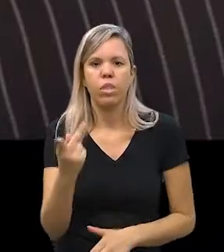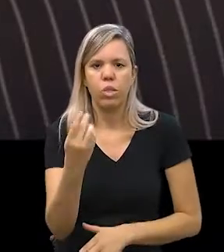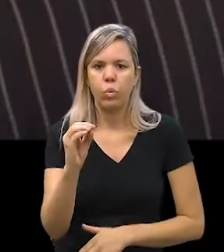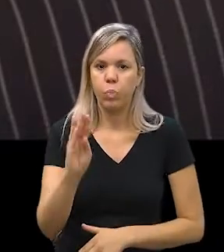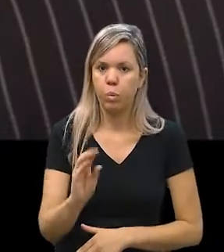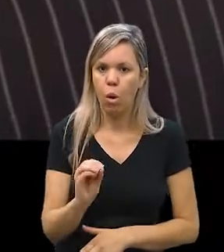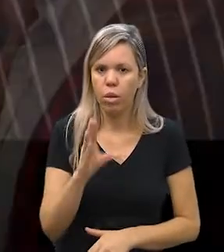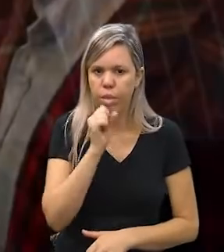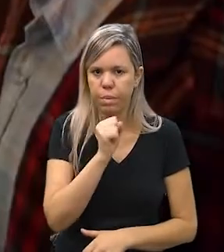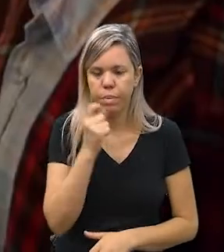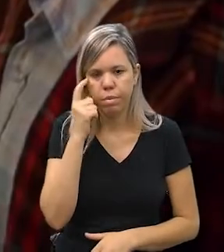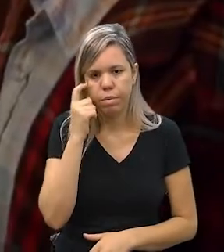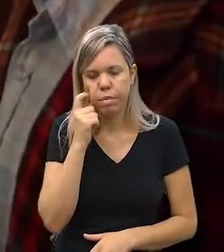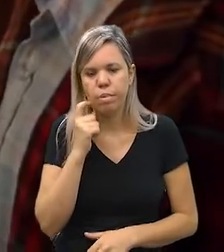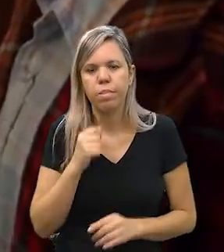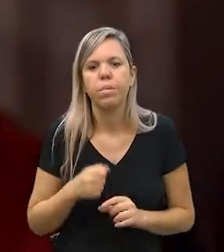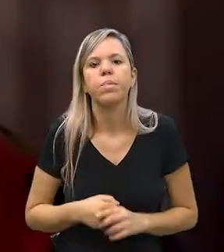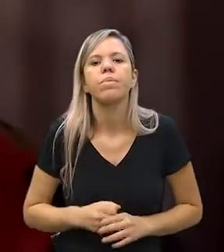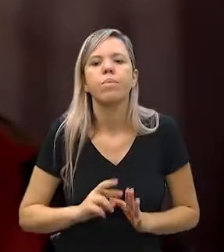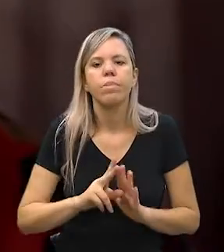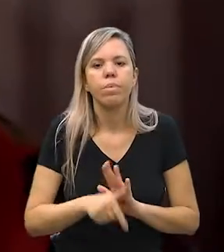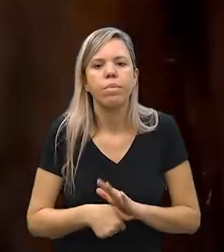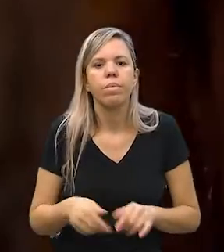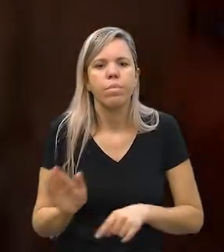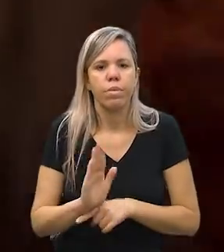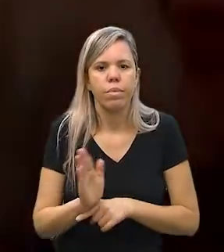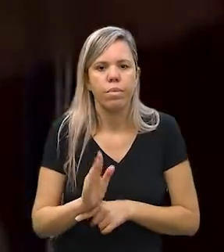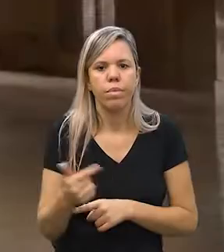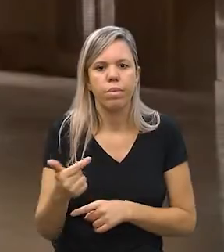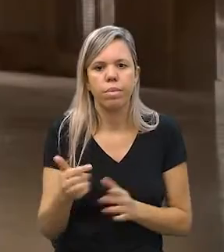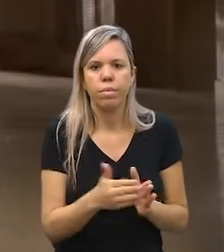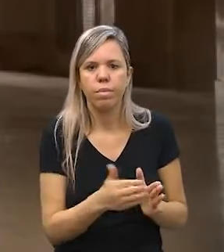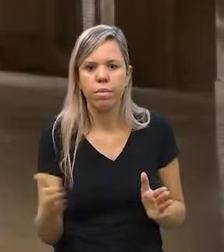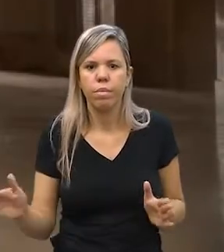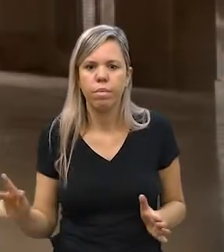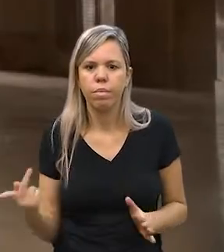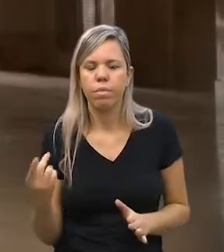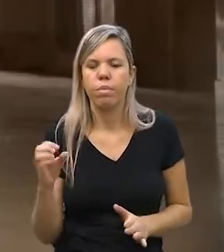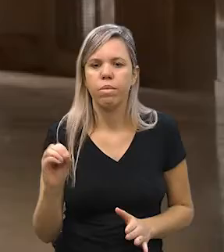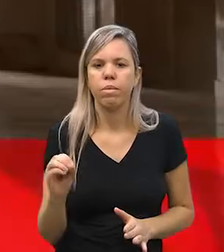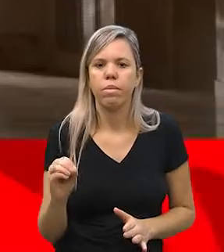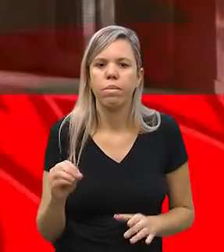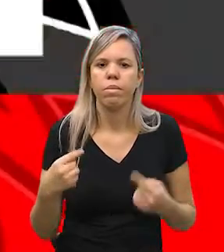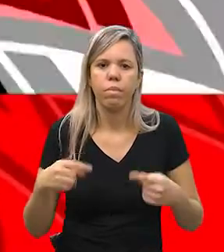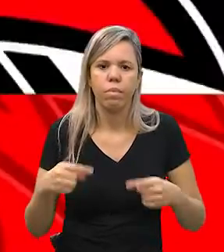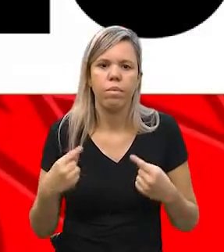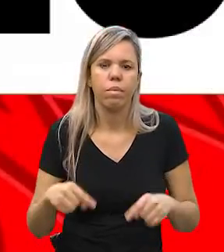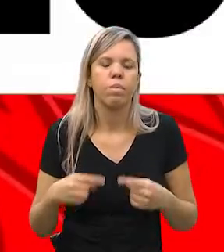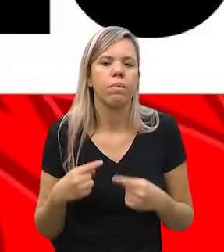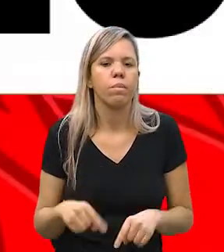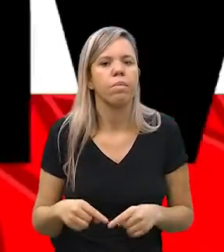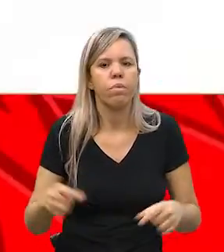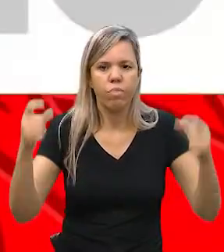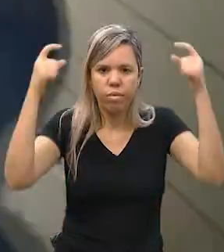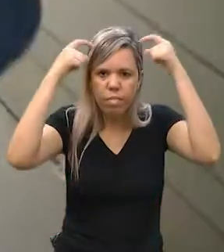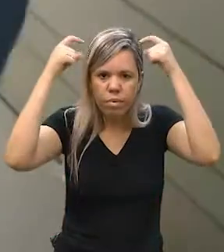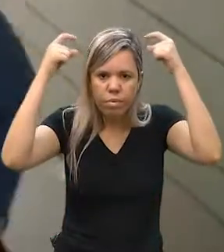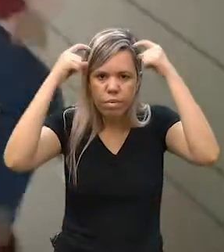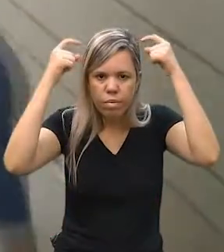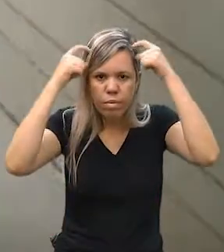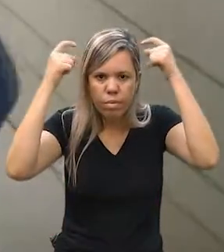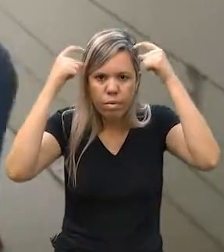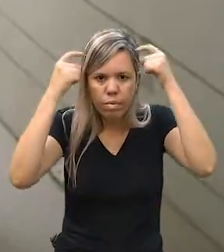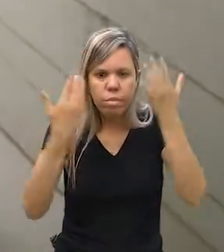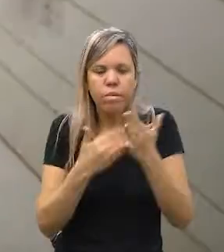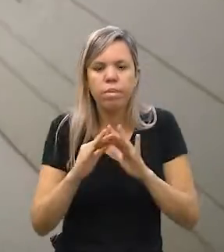neste sábado. Entre as séries tem a estreia da segunda temporada de High School Musical na Disney+. A moçadinha da